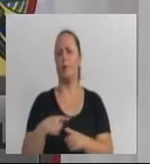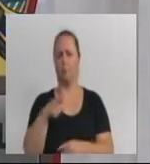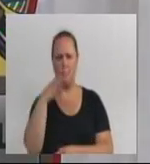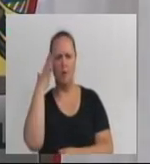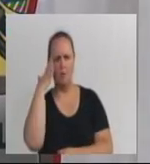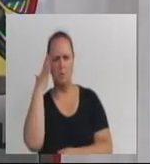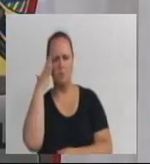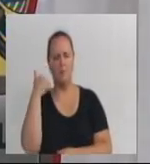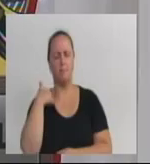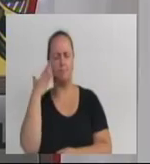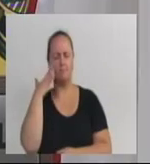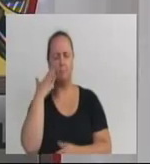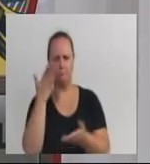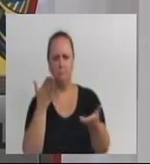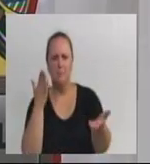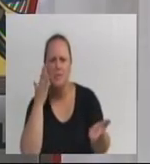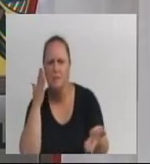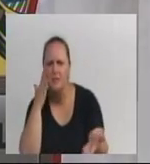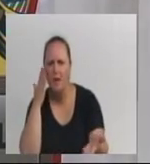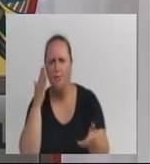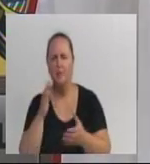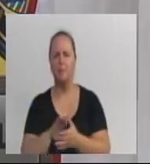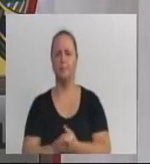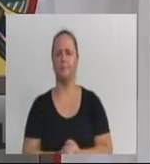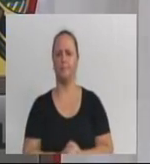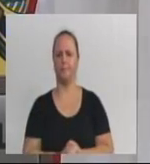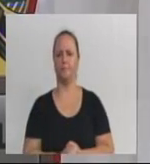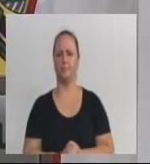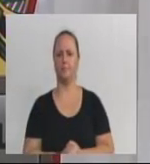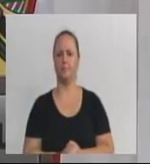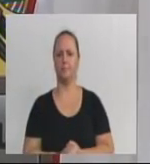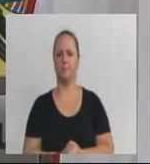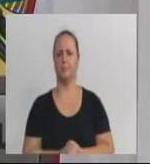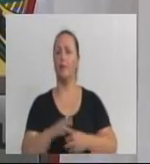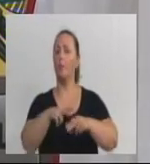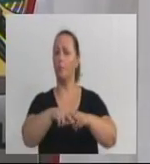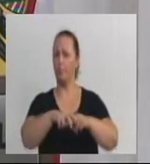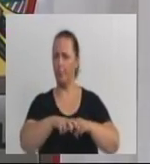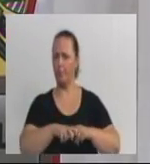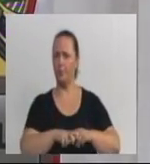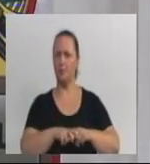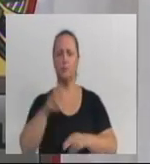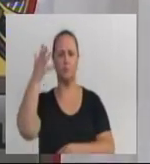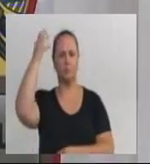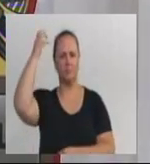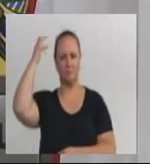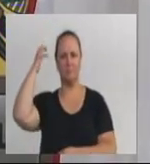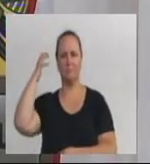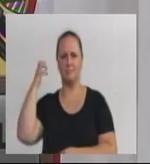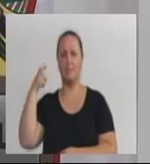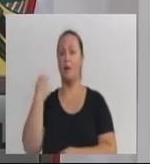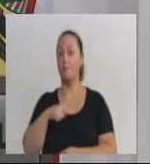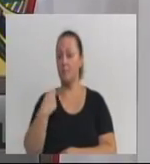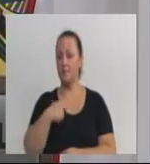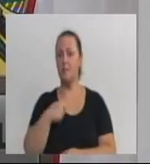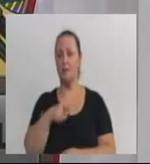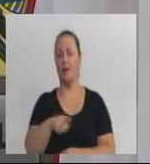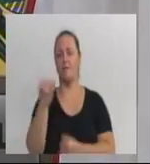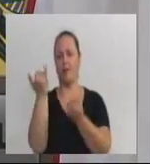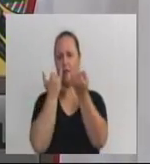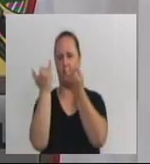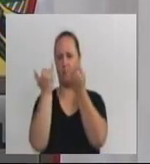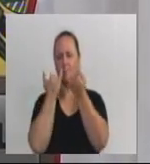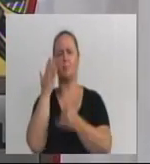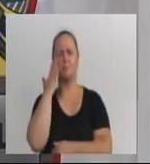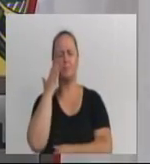sabem? Por isso que o vereador Ivanatos, que não tinha a completa informação, precisava dessas informações, e o